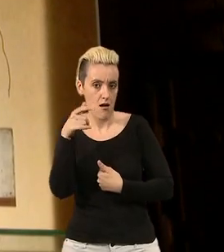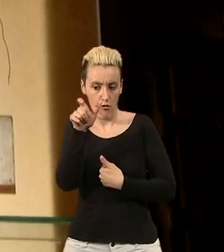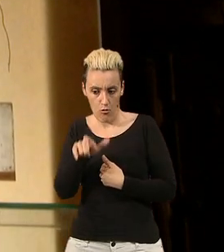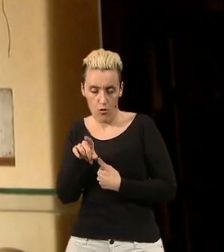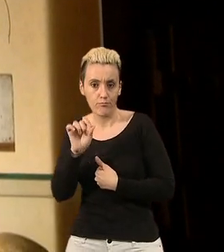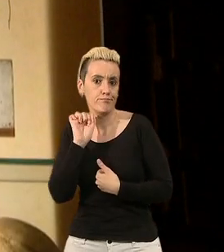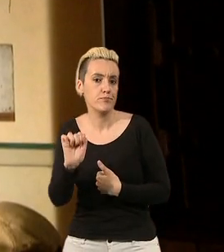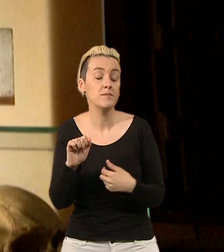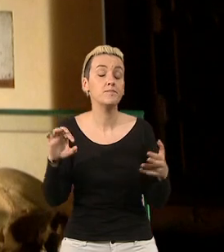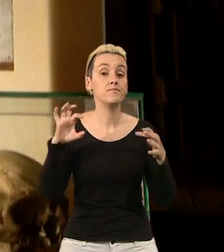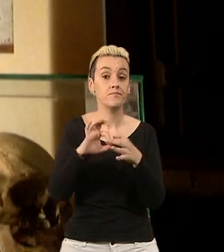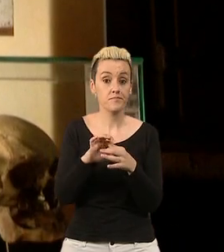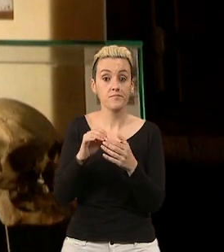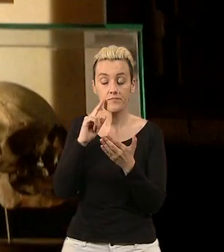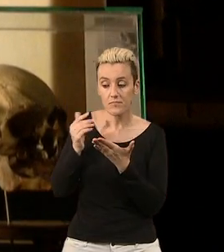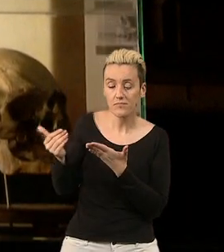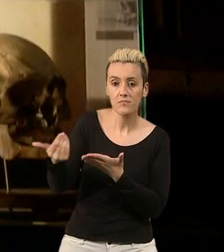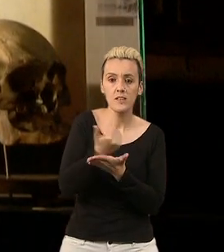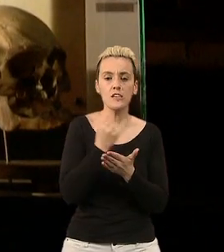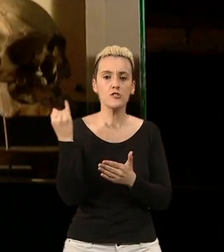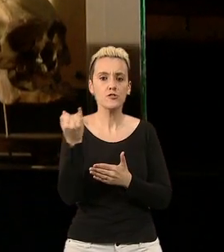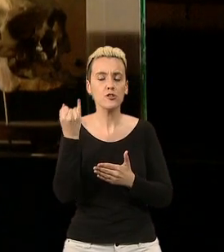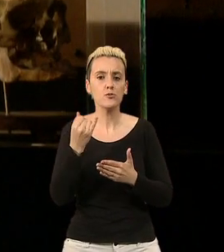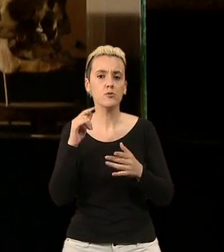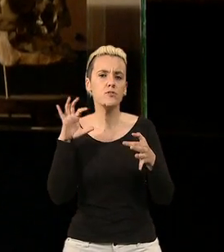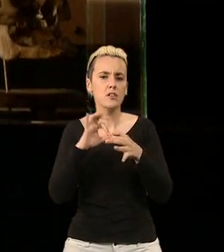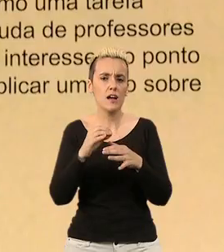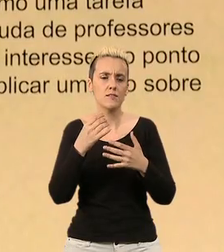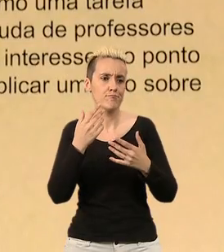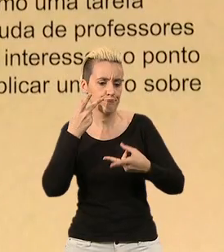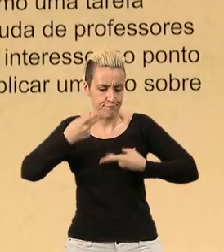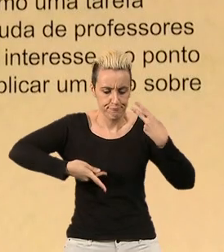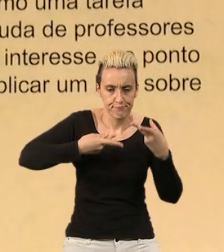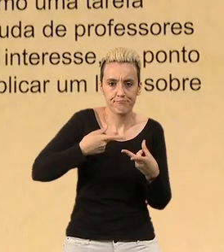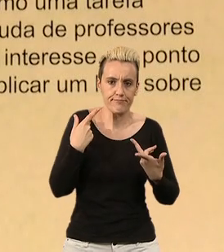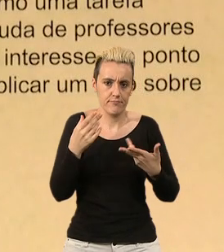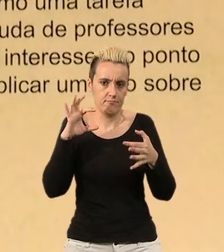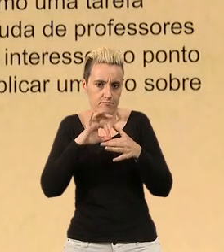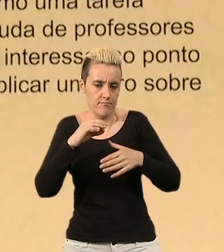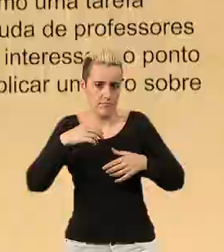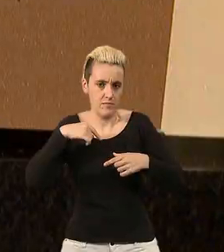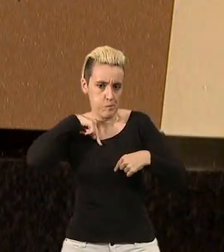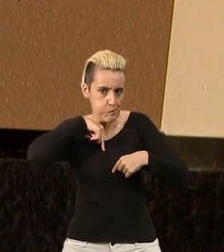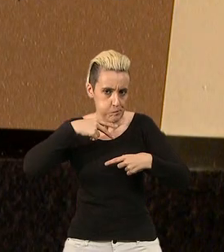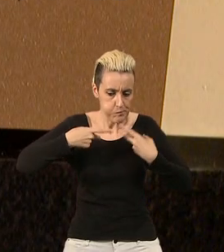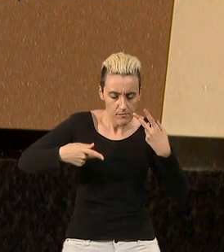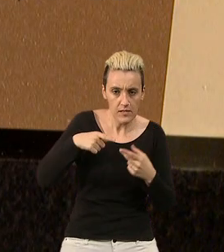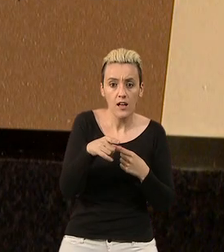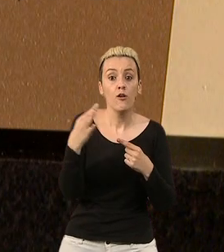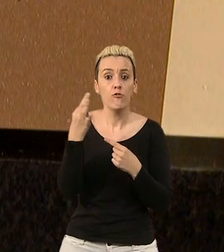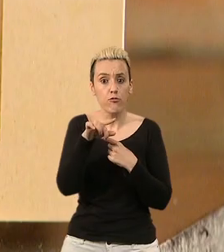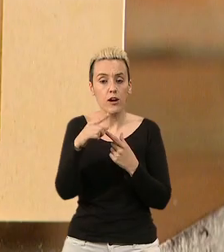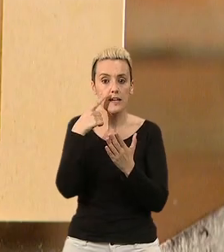nós, através do espólio do Instituto de Anatomia Patológica da Faculdade de Medicina, conseguimos contrastar o desenho com objetos